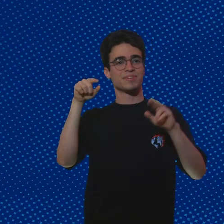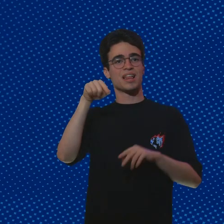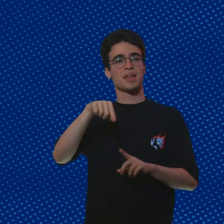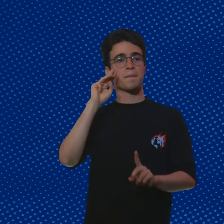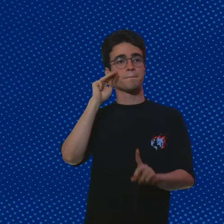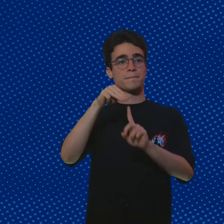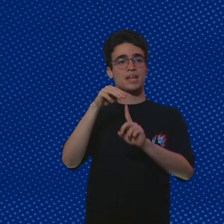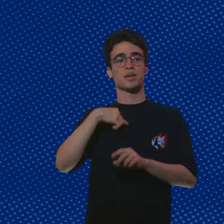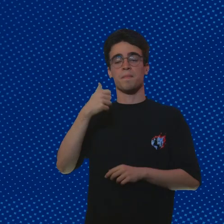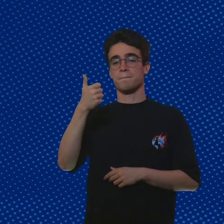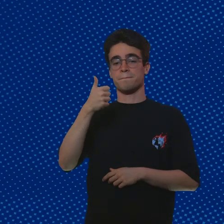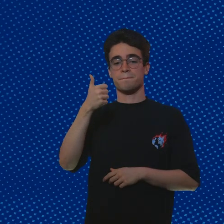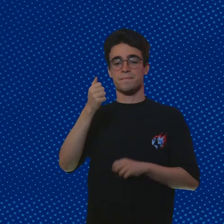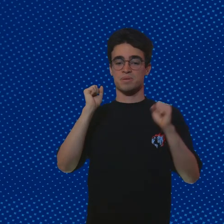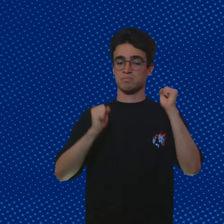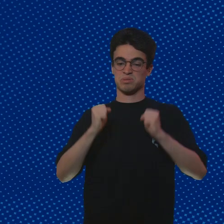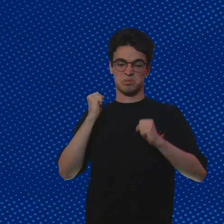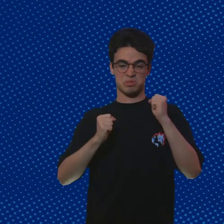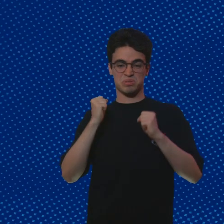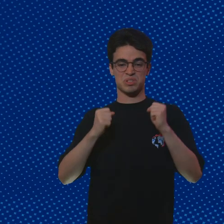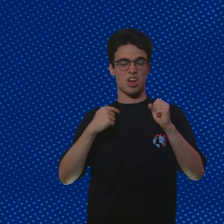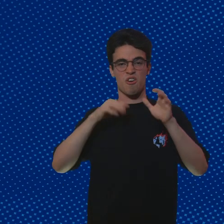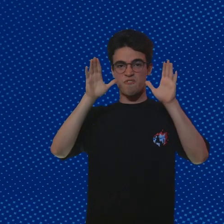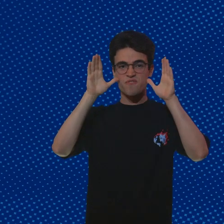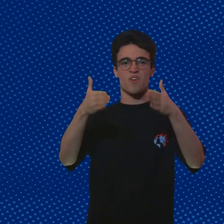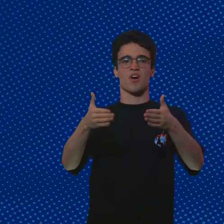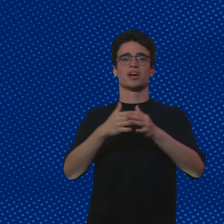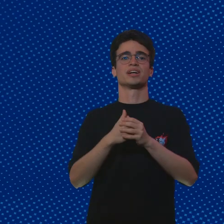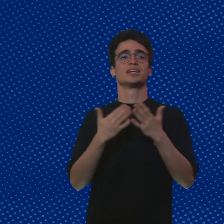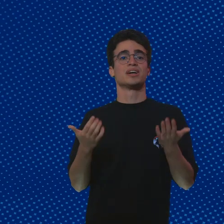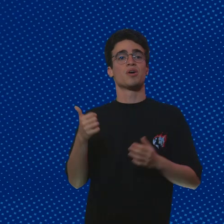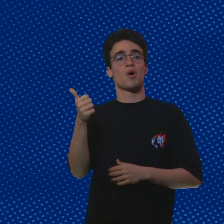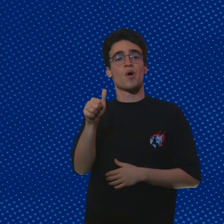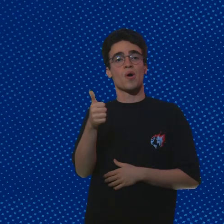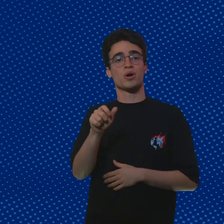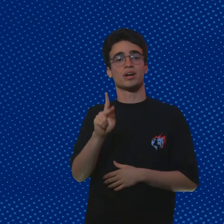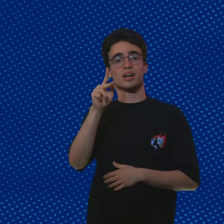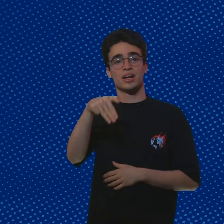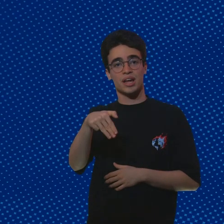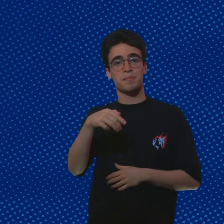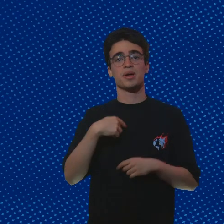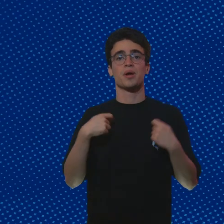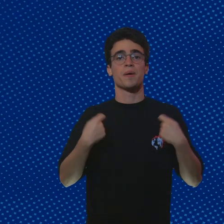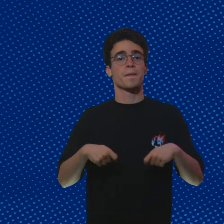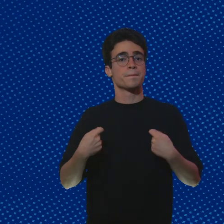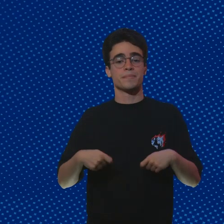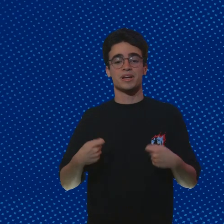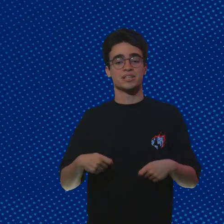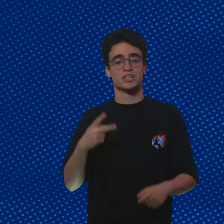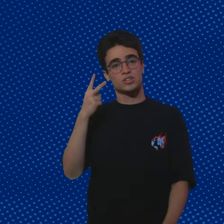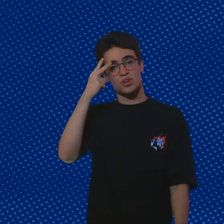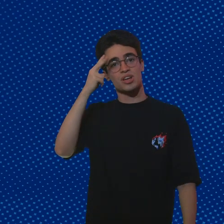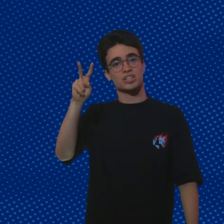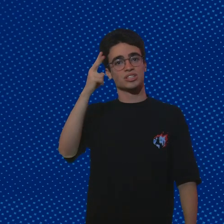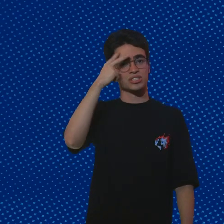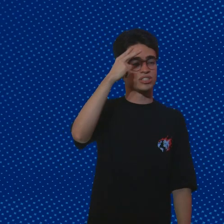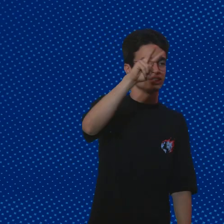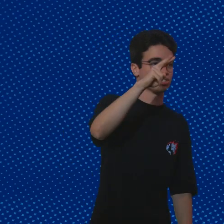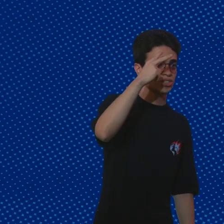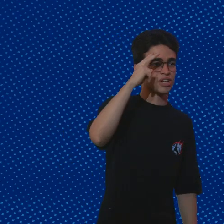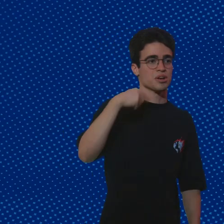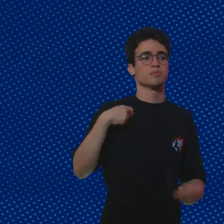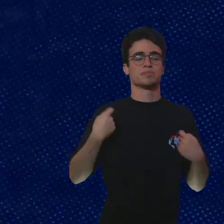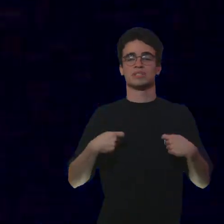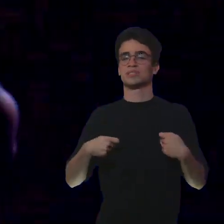fazer minha primeira meia maratona, e estou focado. E 11 quilômetros eu preciso fazer isso a cada 2 dias, um dia sim, um dia não, tem que correr